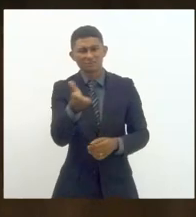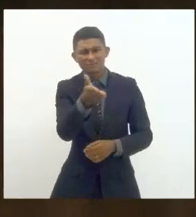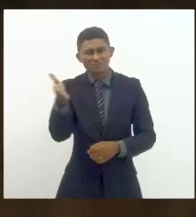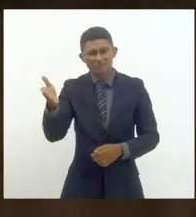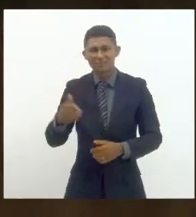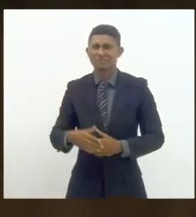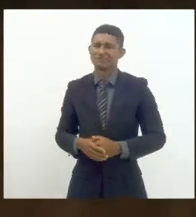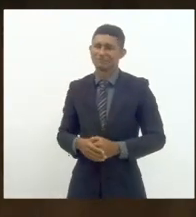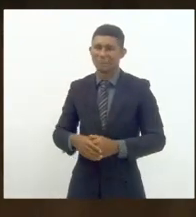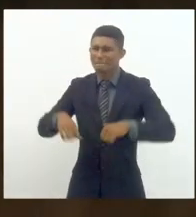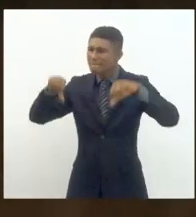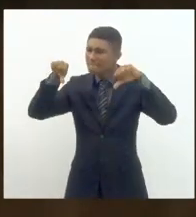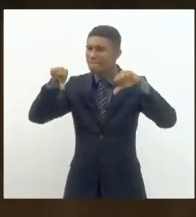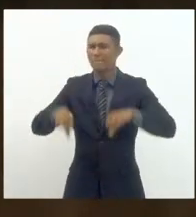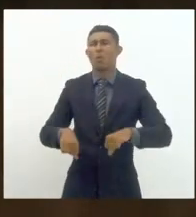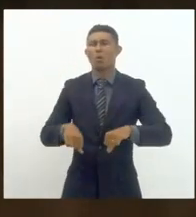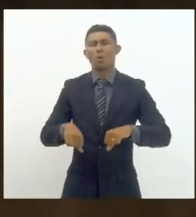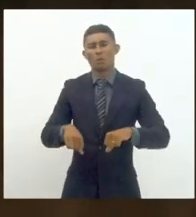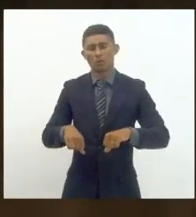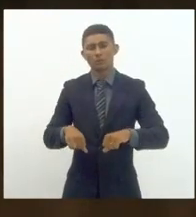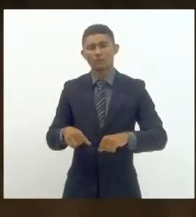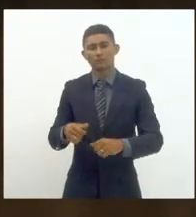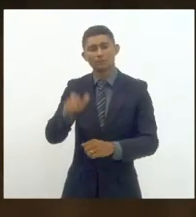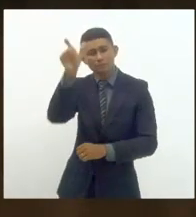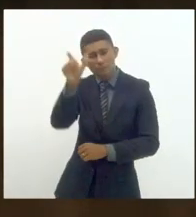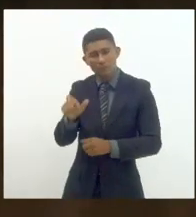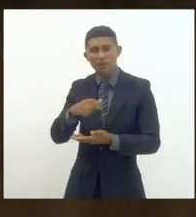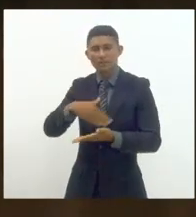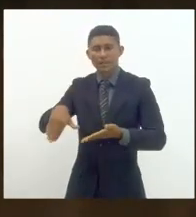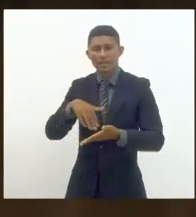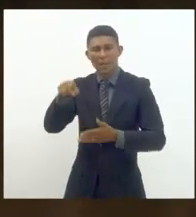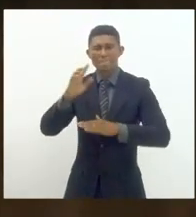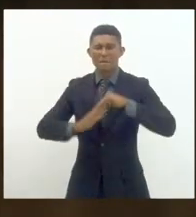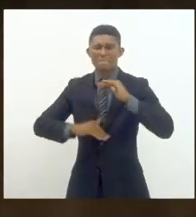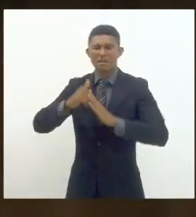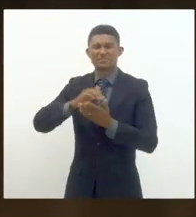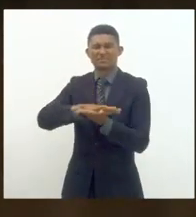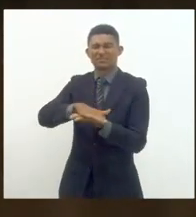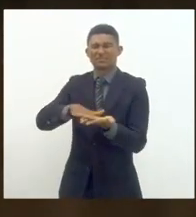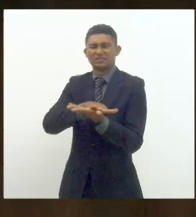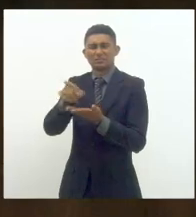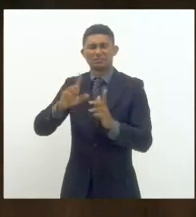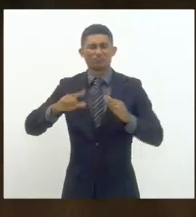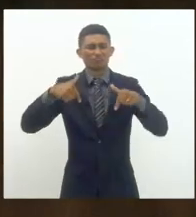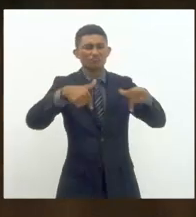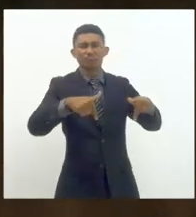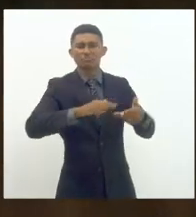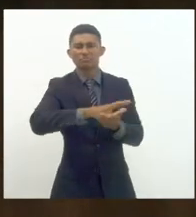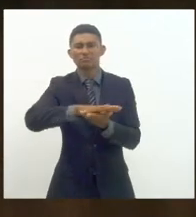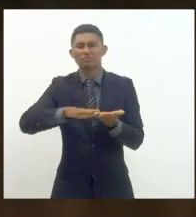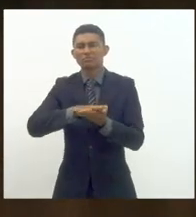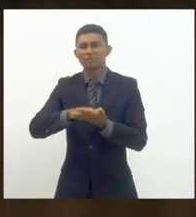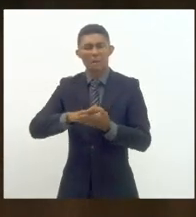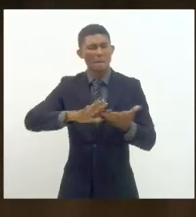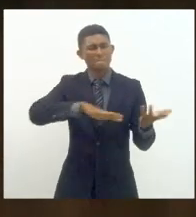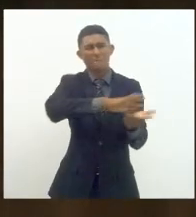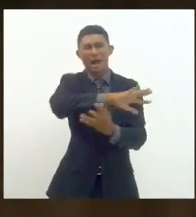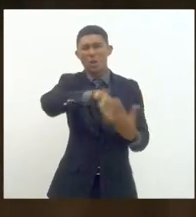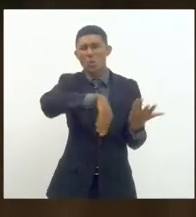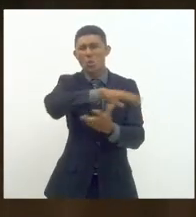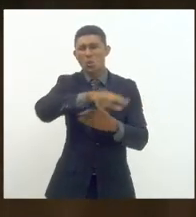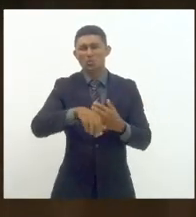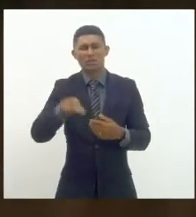que já tivemos em nossa cidade. Um secretário absolutamente incompetente, inoperante, leniente com a bagunça e com a